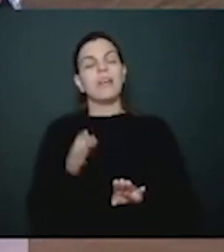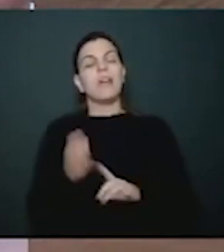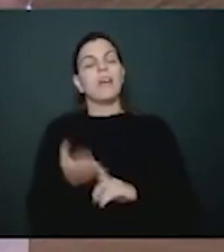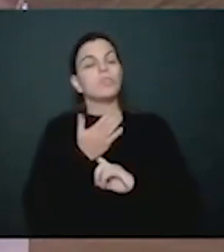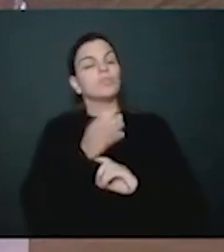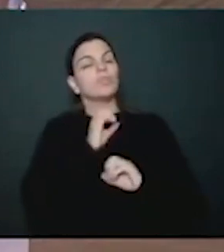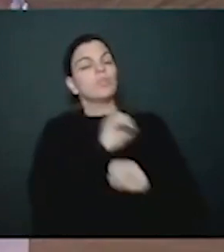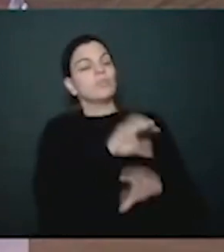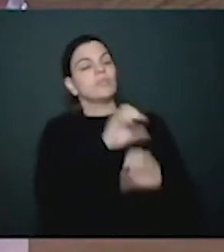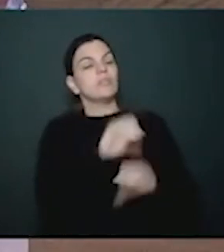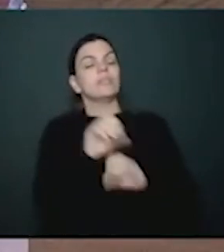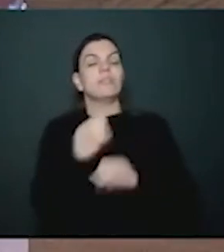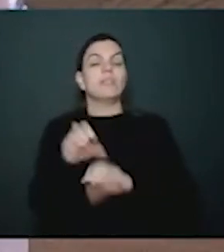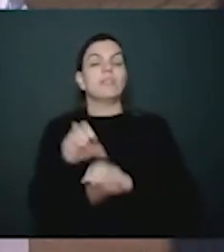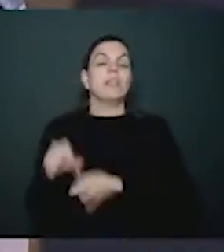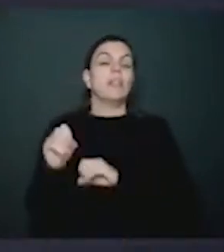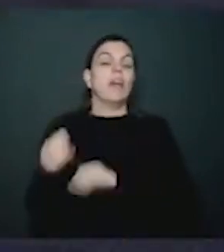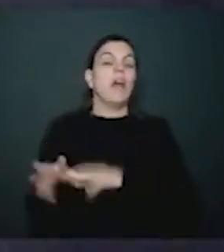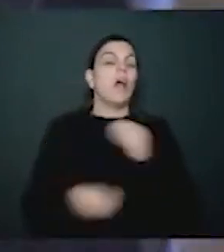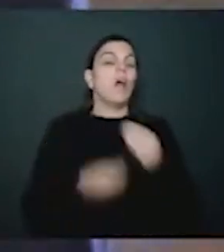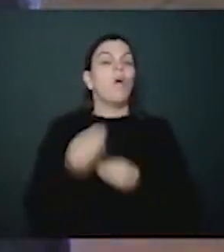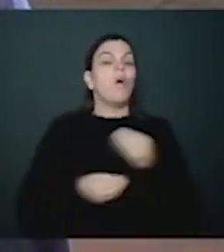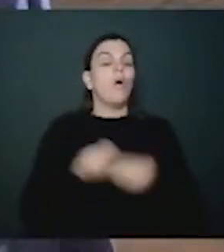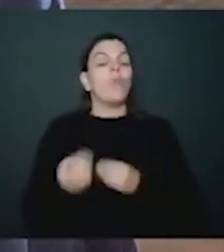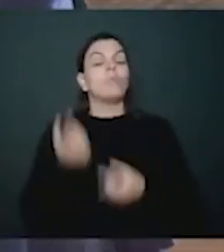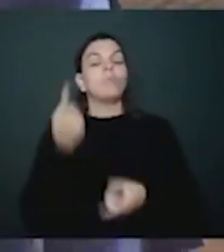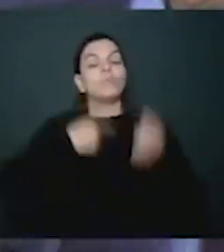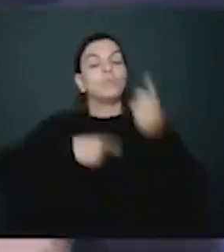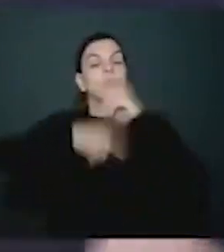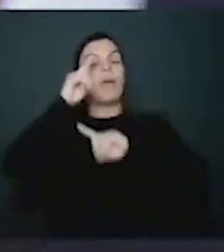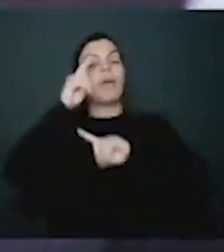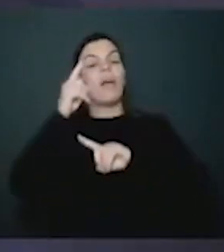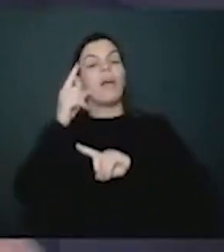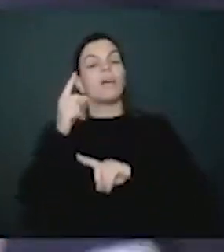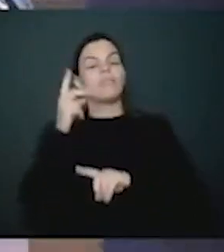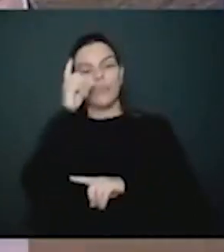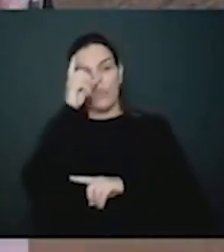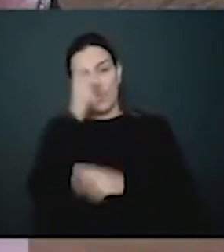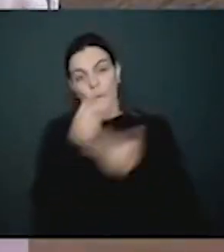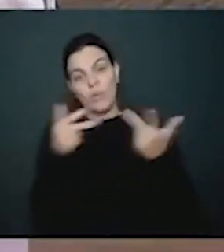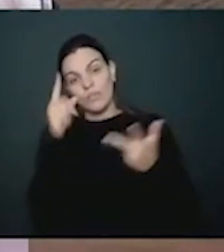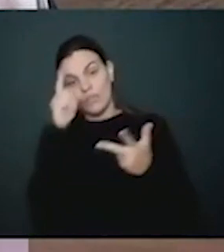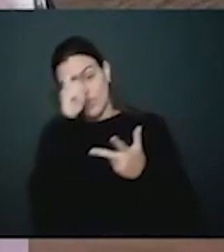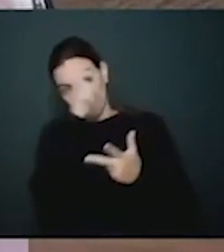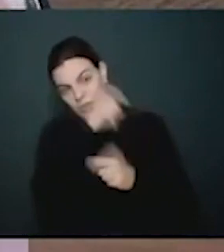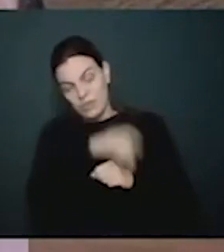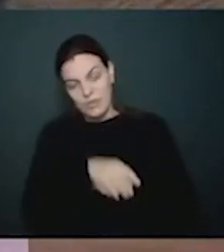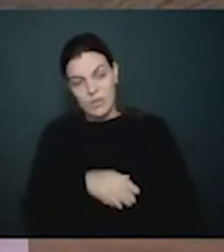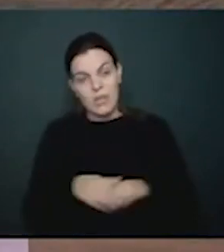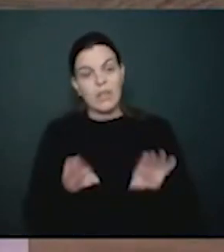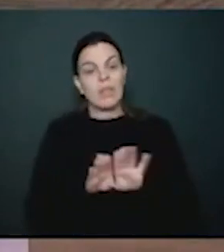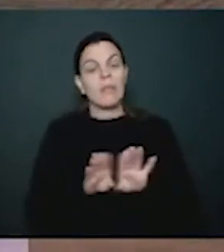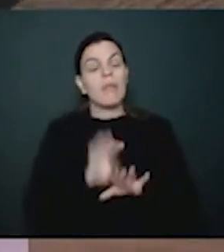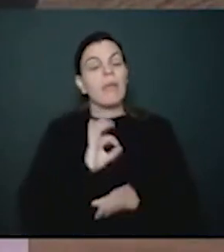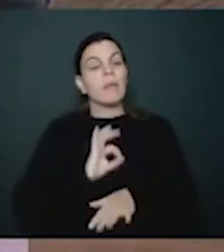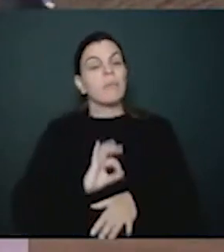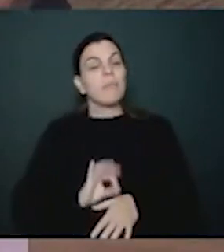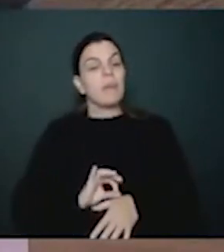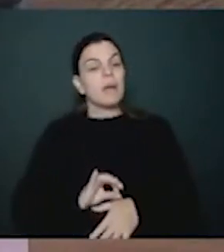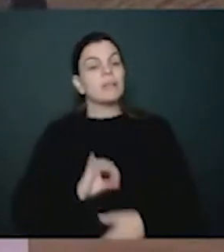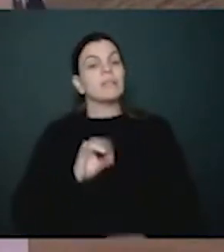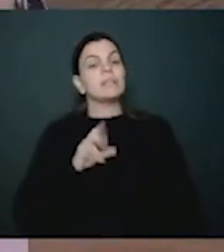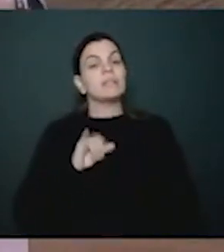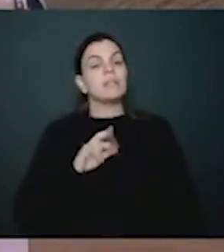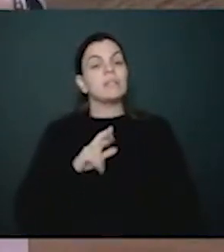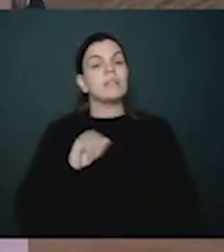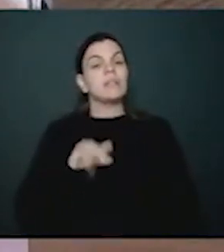a ensinar-nos a vencer as dificuldades da vida. E também o padre Siríaco, que recentemente morreu na Itália e que foi uma